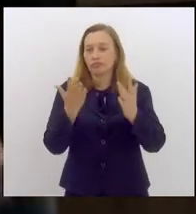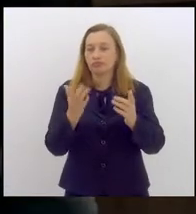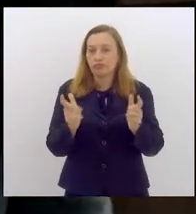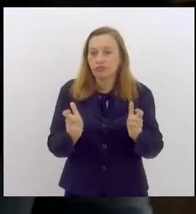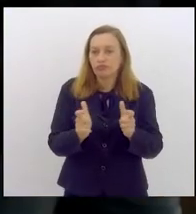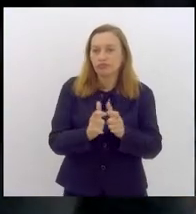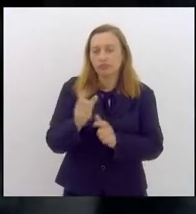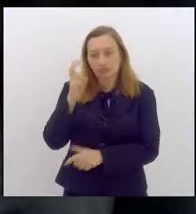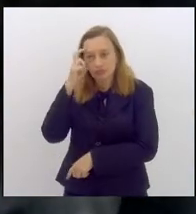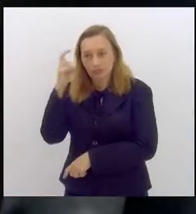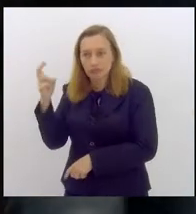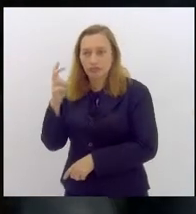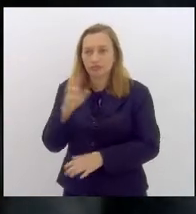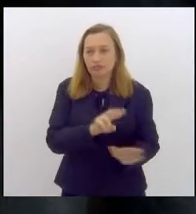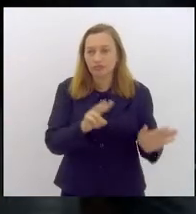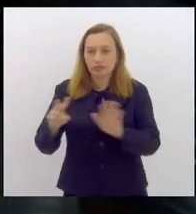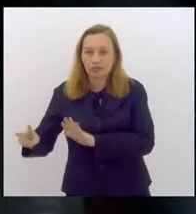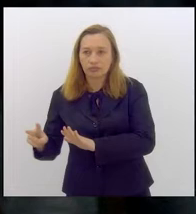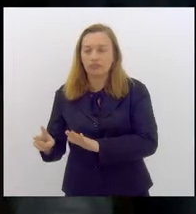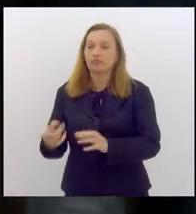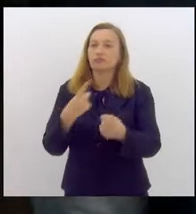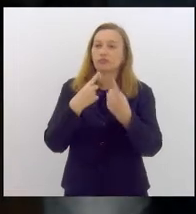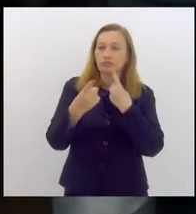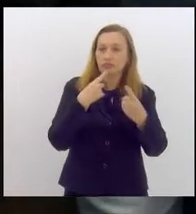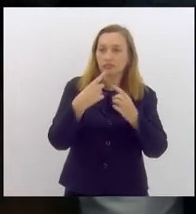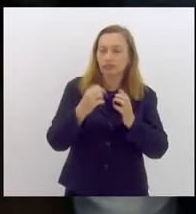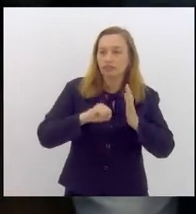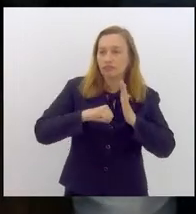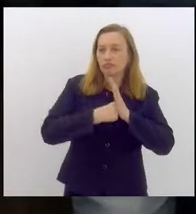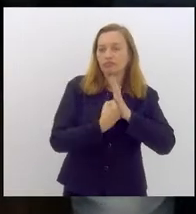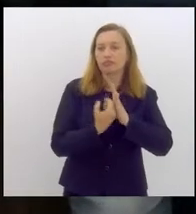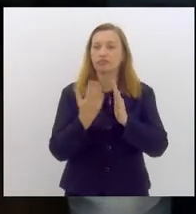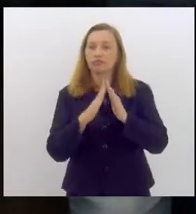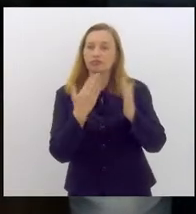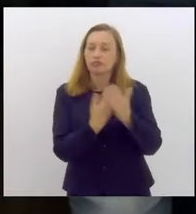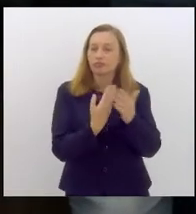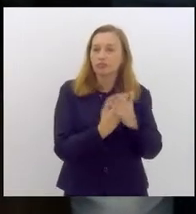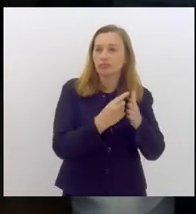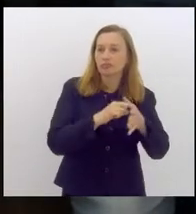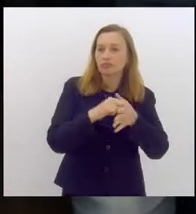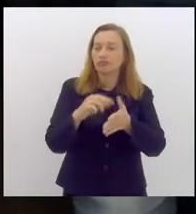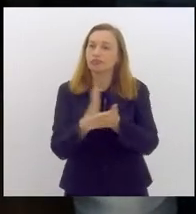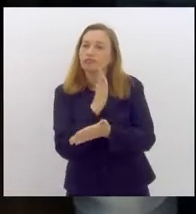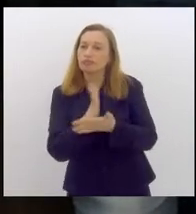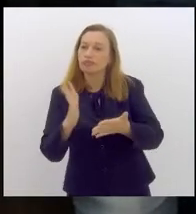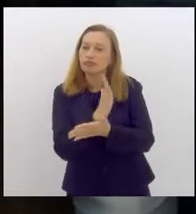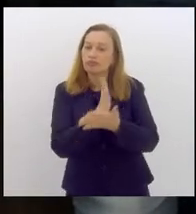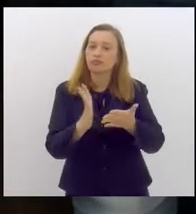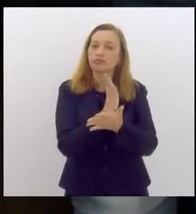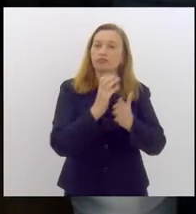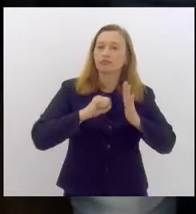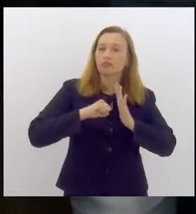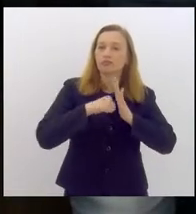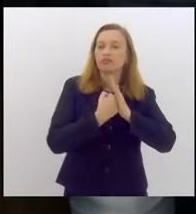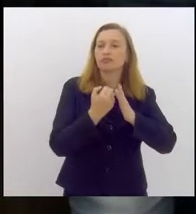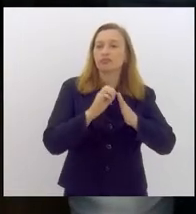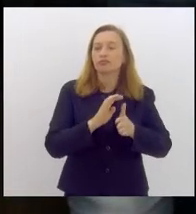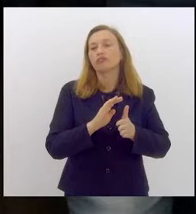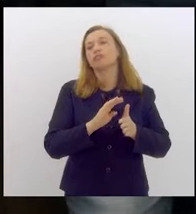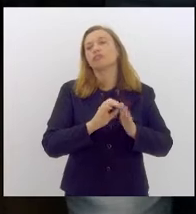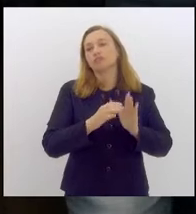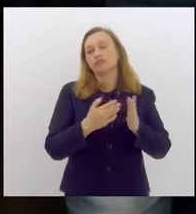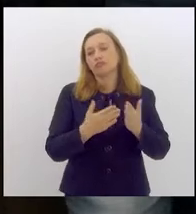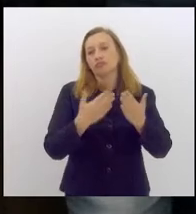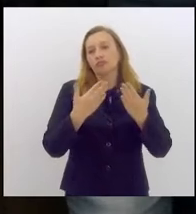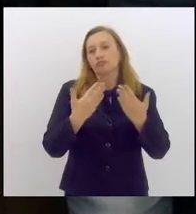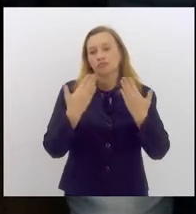cultura. Essa semana mesmo debatíamos veto no Colégio de Líderes e alguns dos vetos apresentados pelo Executivo eram exatamente